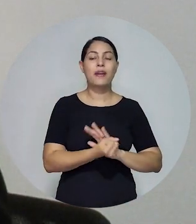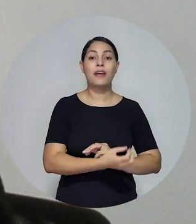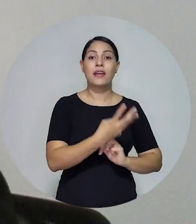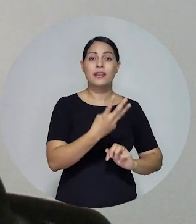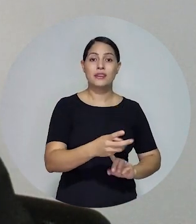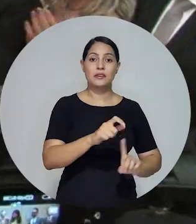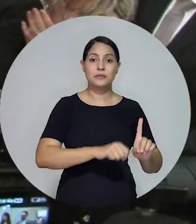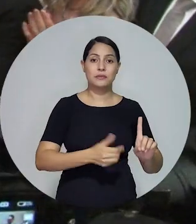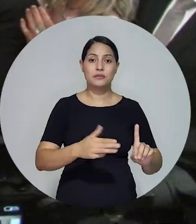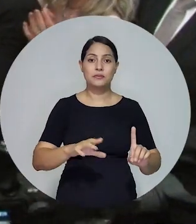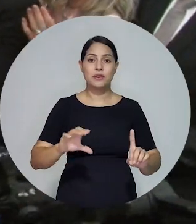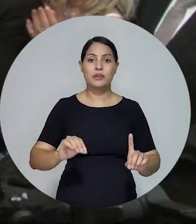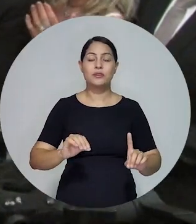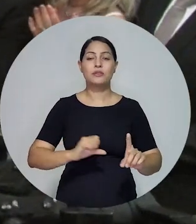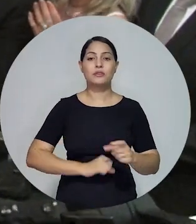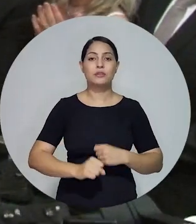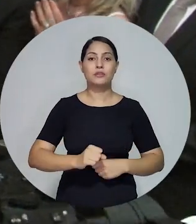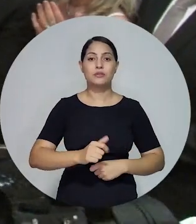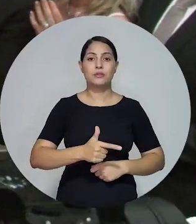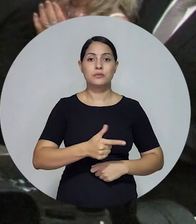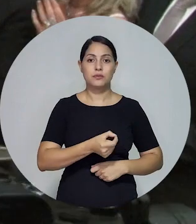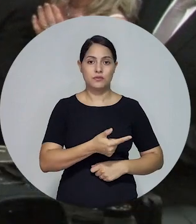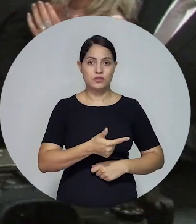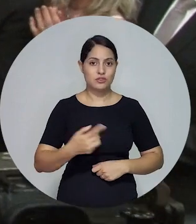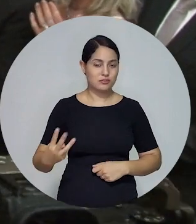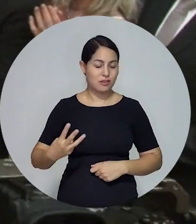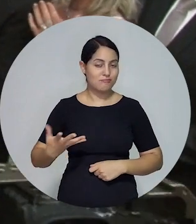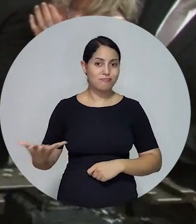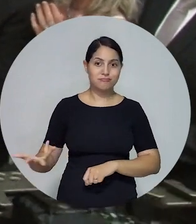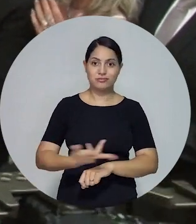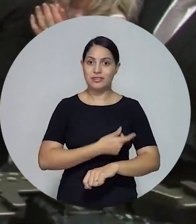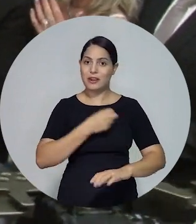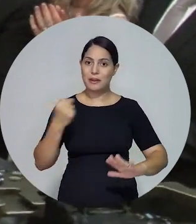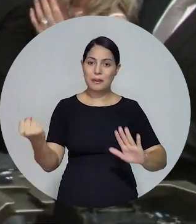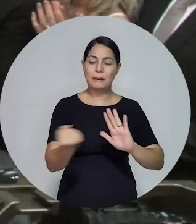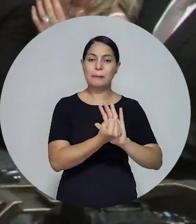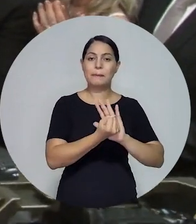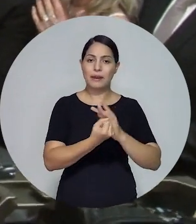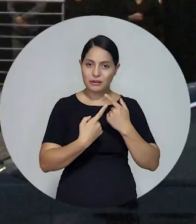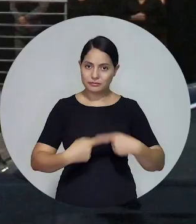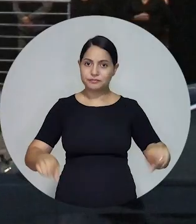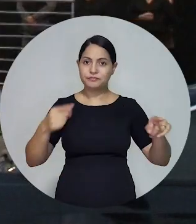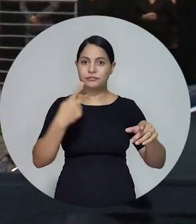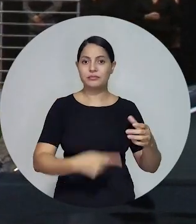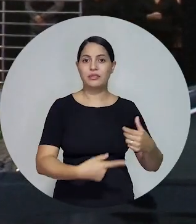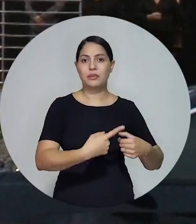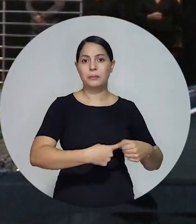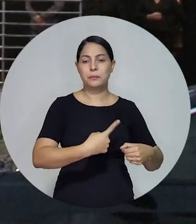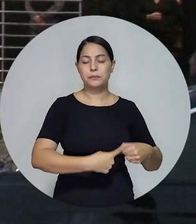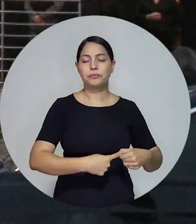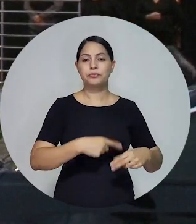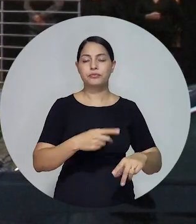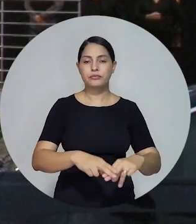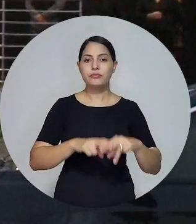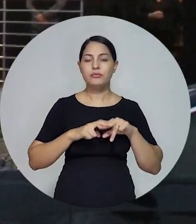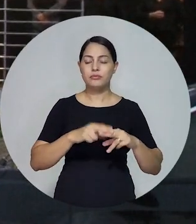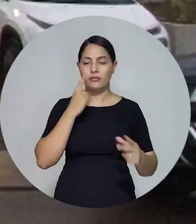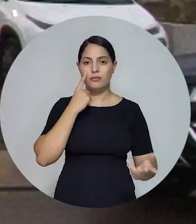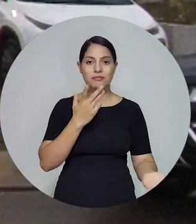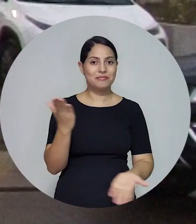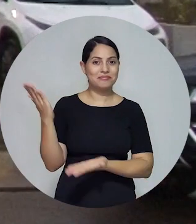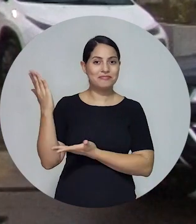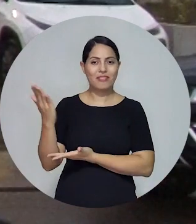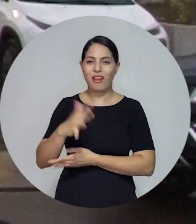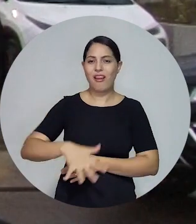histórico. 3/3/2023, entra para a história da advocacia mato-grossense de Sinop, inaugurando esse espaço da cidadania.